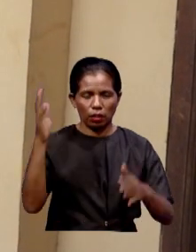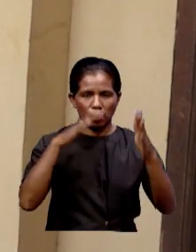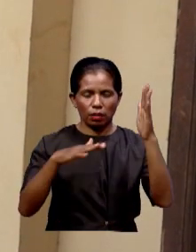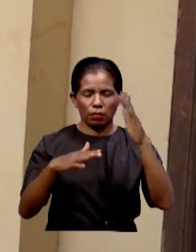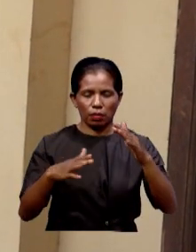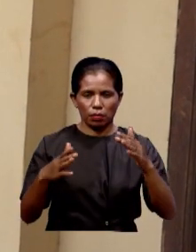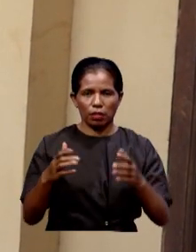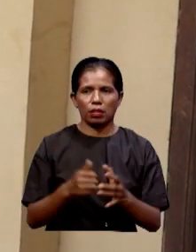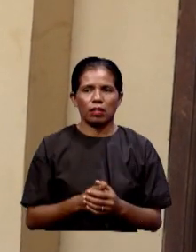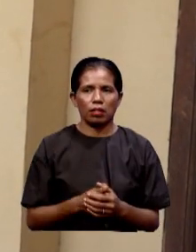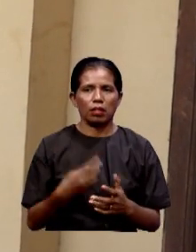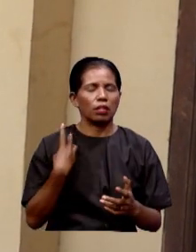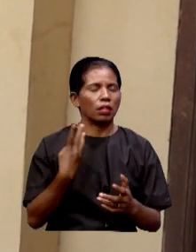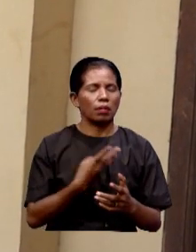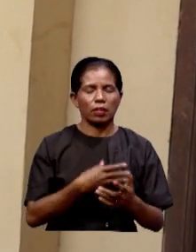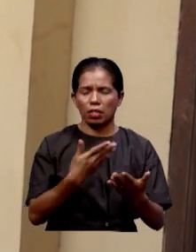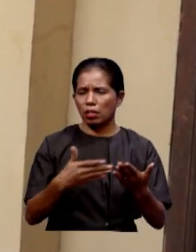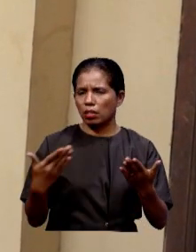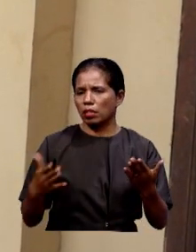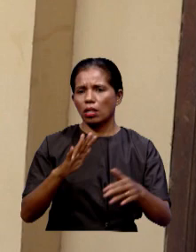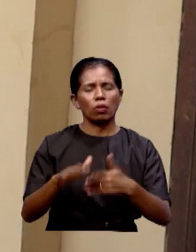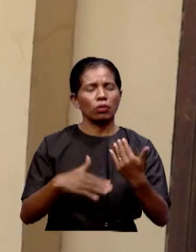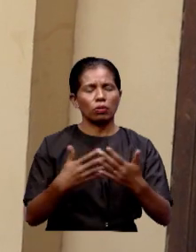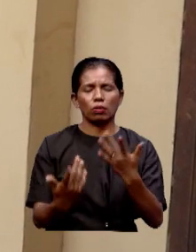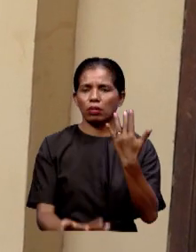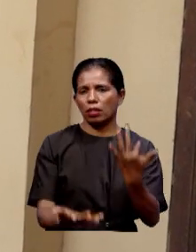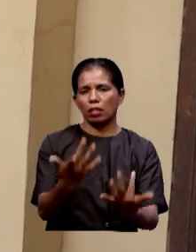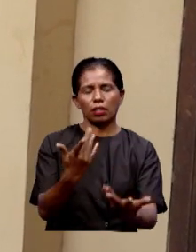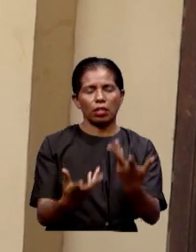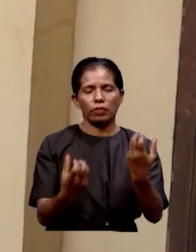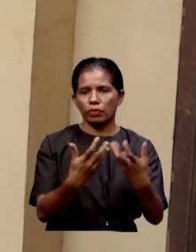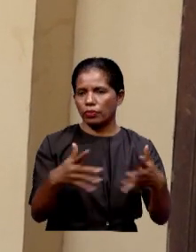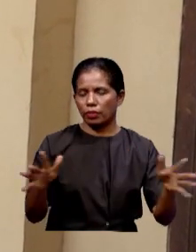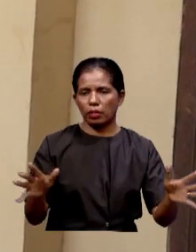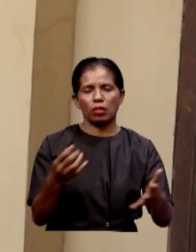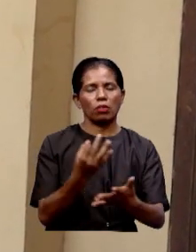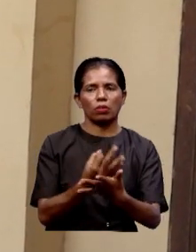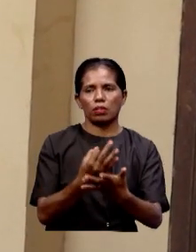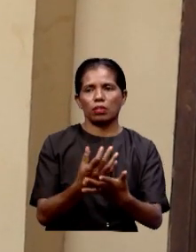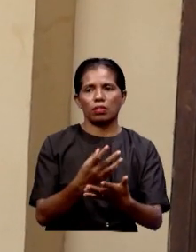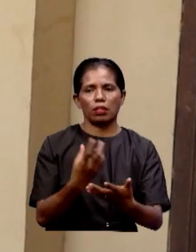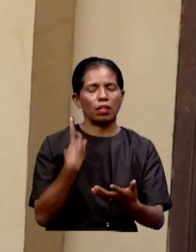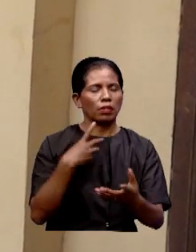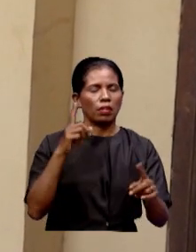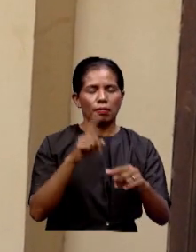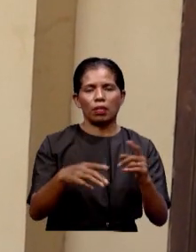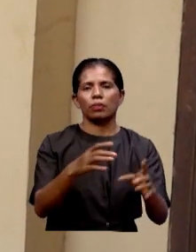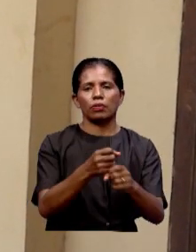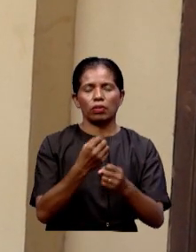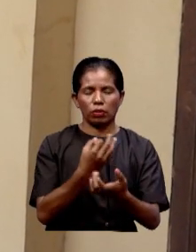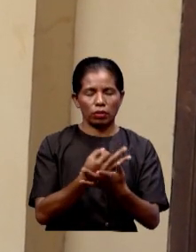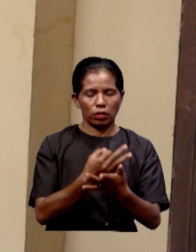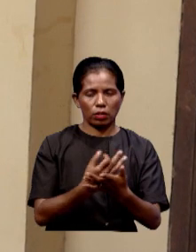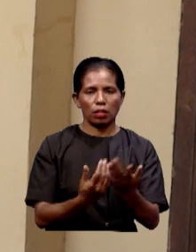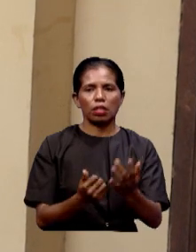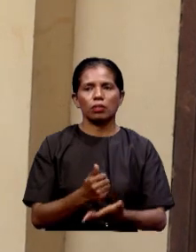amnia sasang hotu ai hang hotu alen sasang osang mos ai hang hotu antang ami lebih habtiran ne tetam ne apo isine